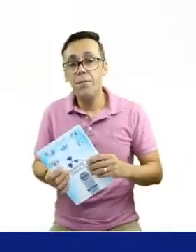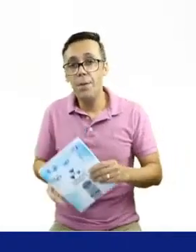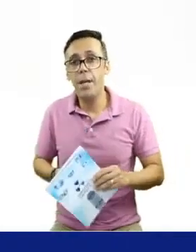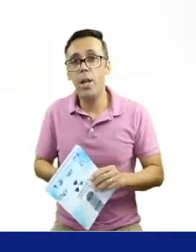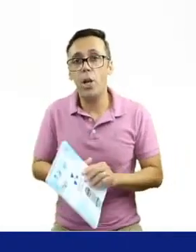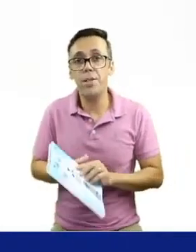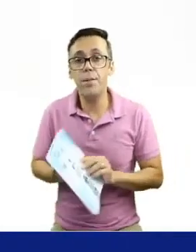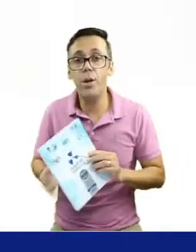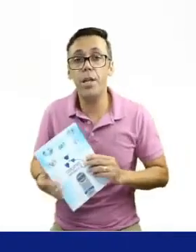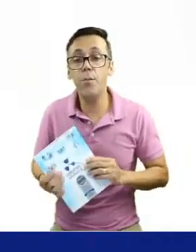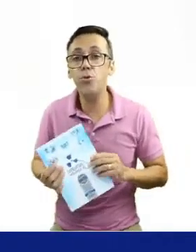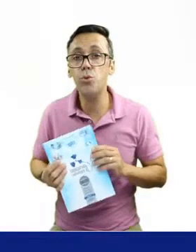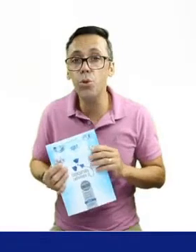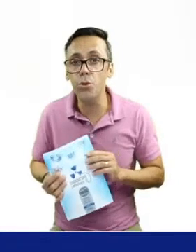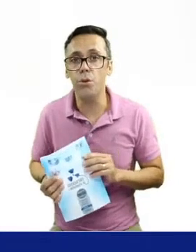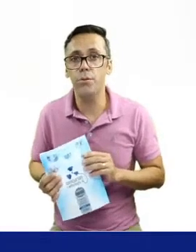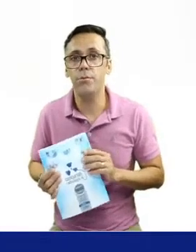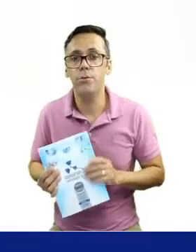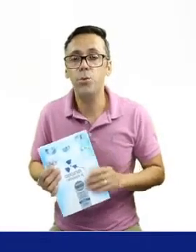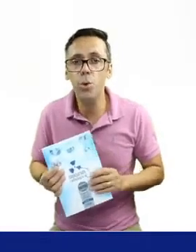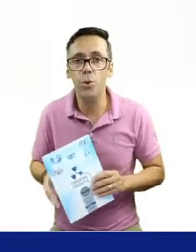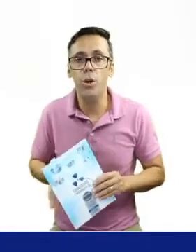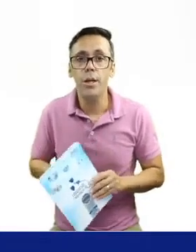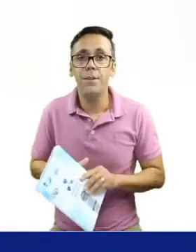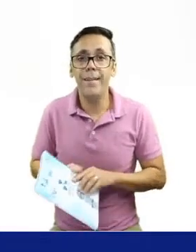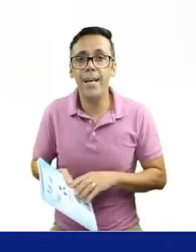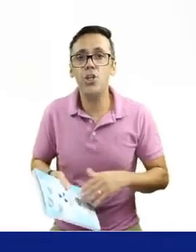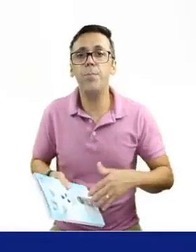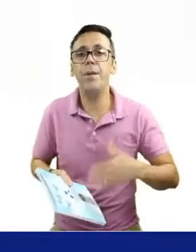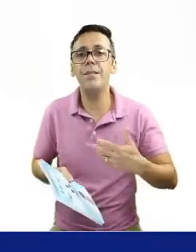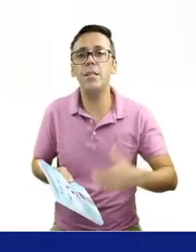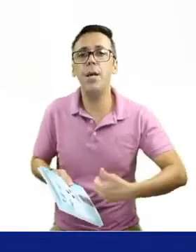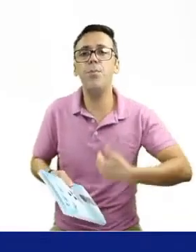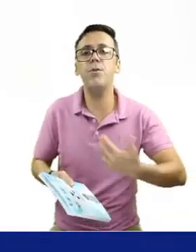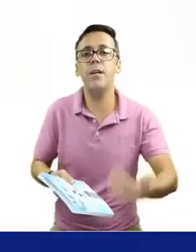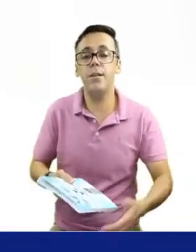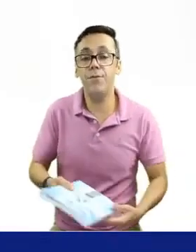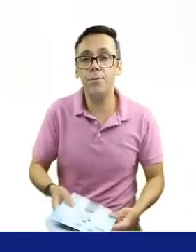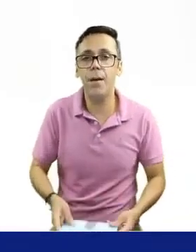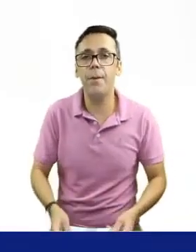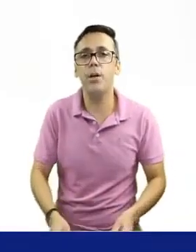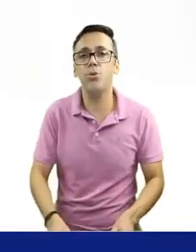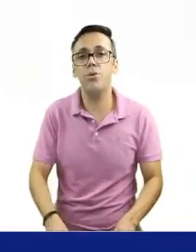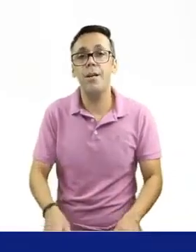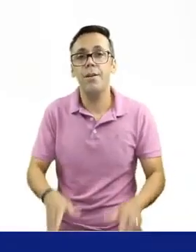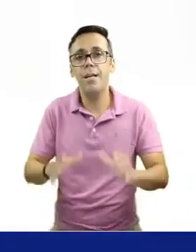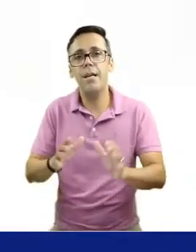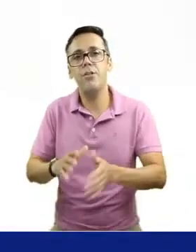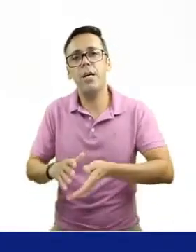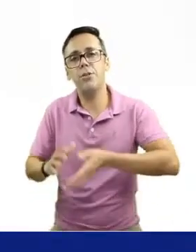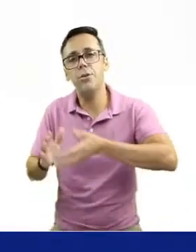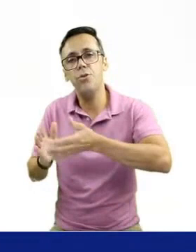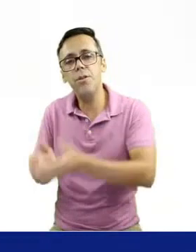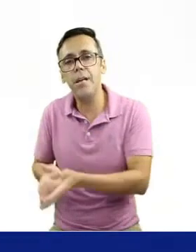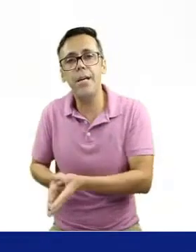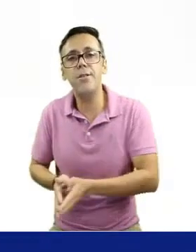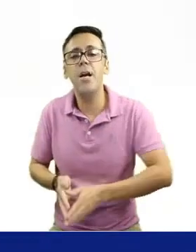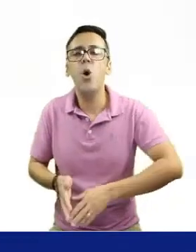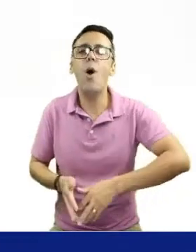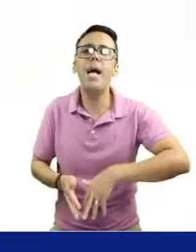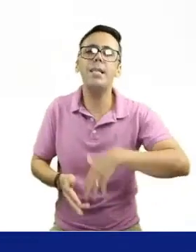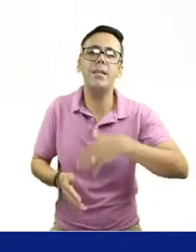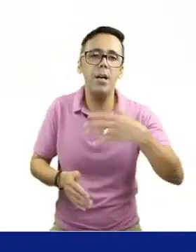aí eu falei para ela hoje nós abordamos tudo tudo desde princípios e fundamentos das radiações